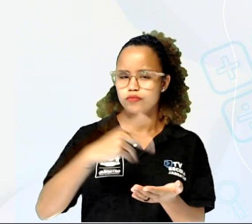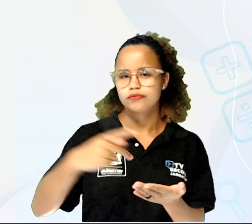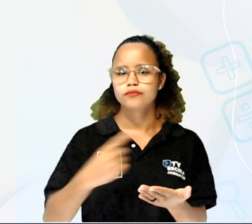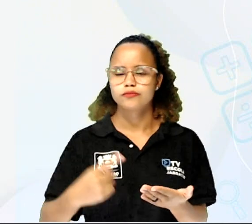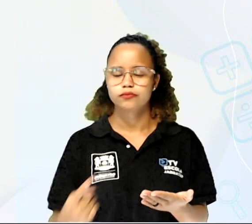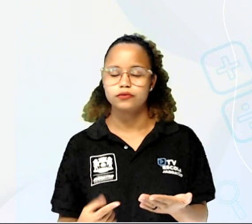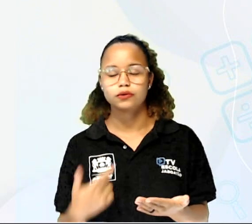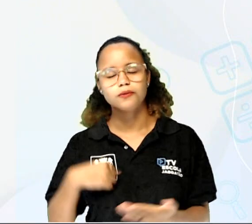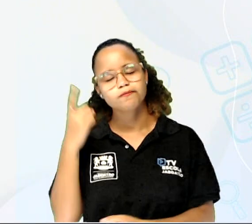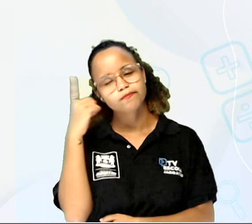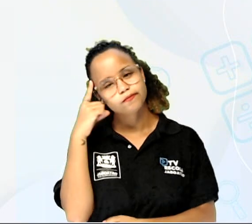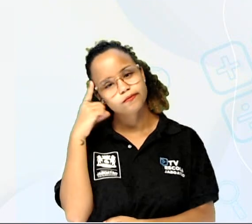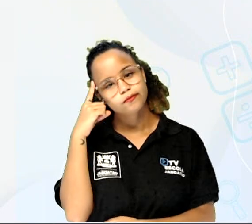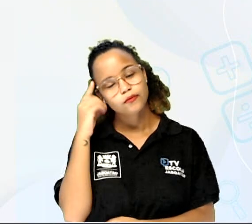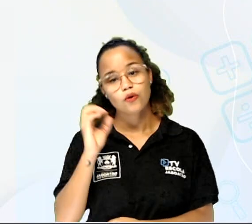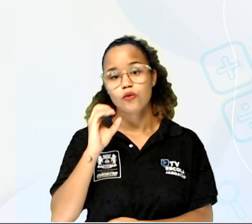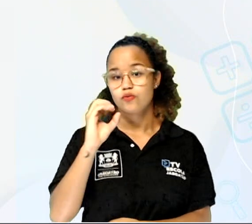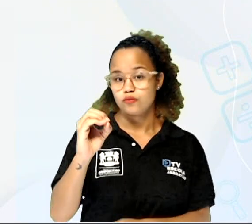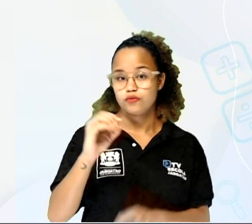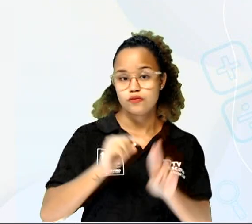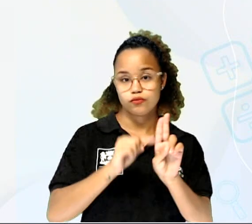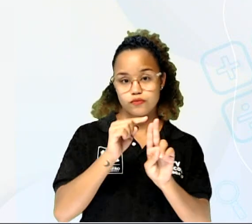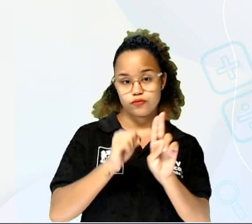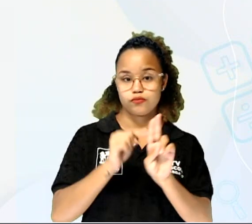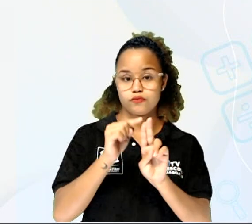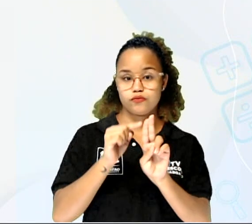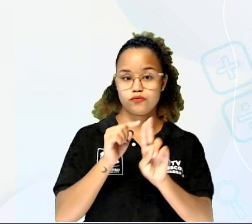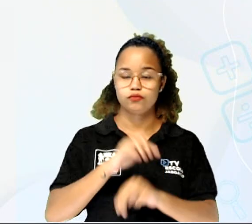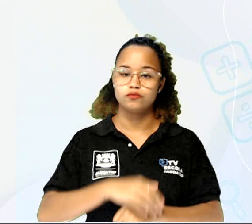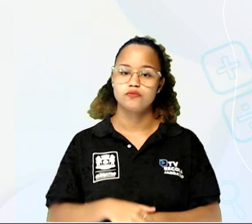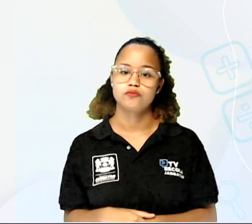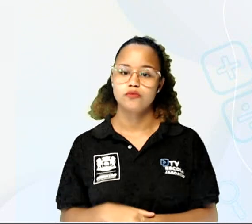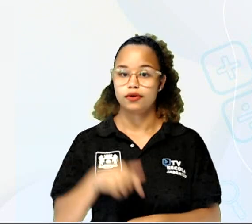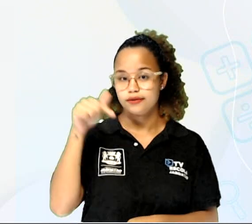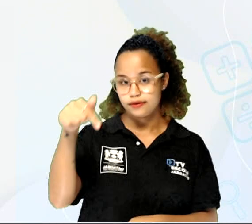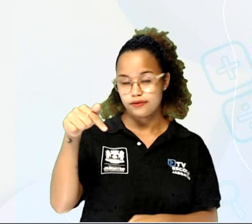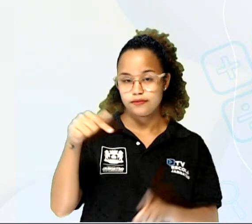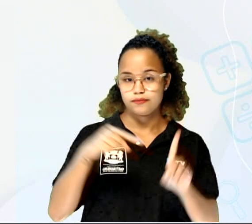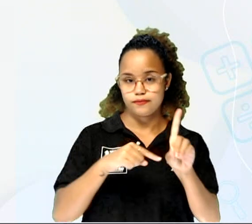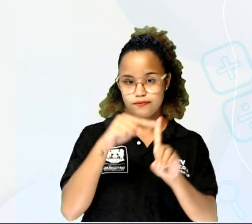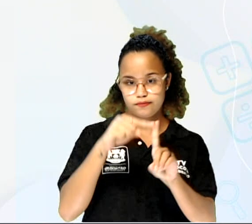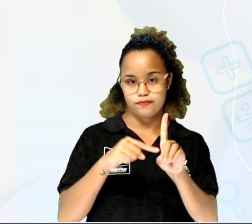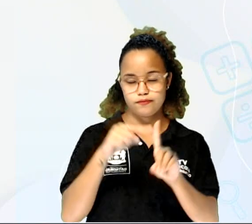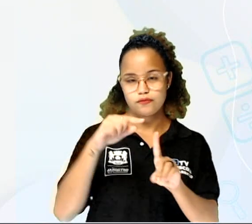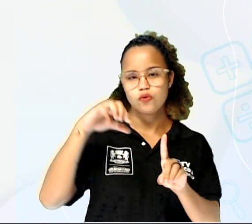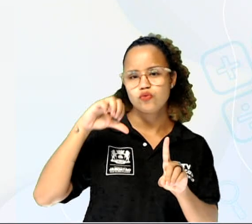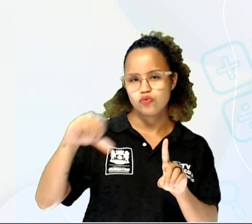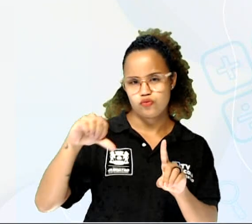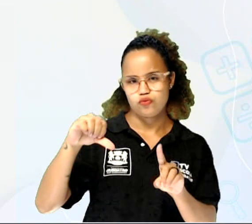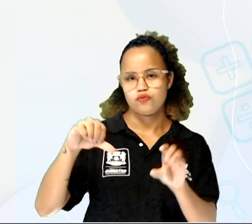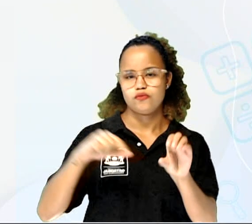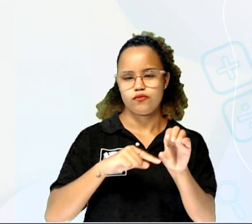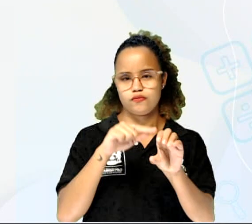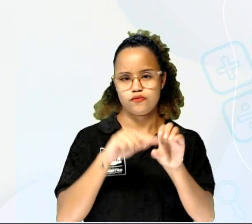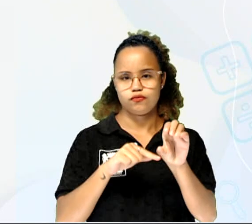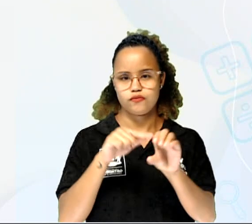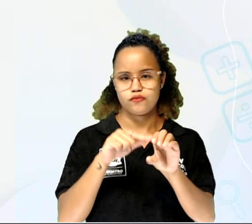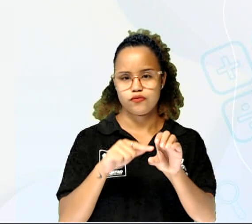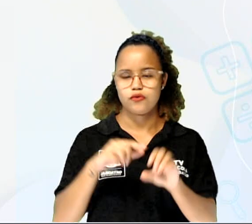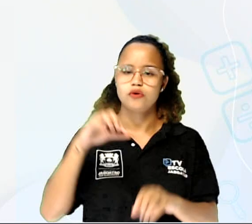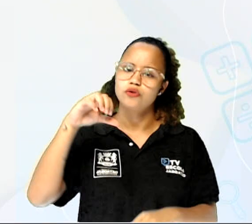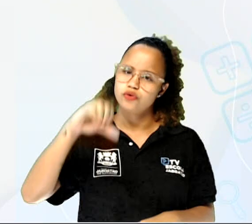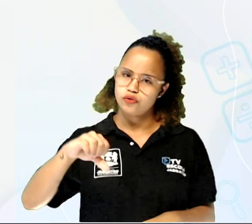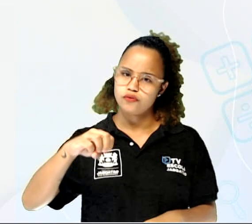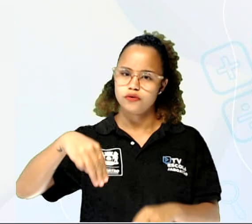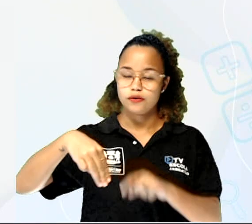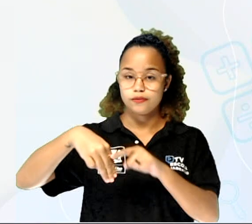eu pensei no 0 na unidade, 7 na dezena, 9 na centena e 9 no milhar, na